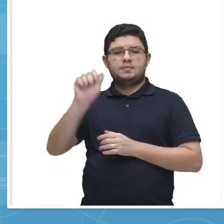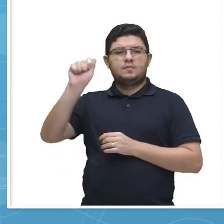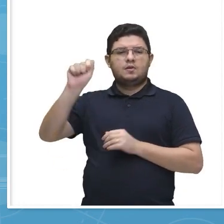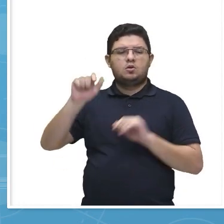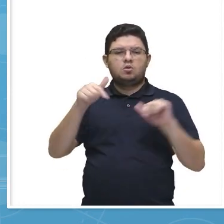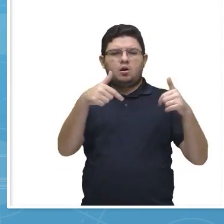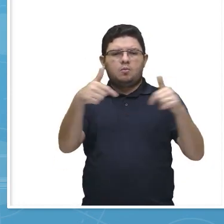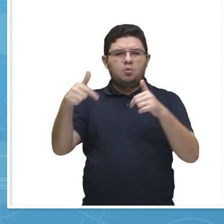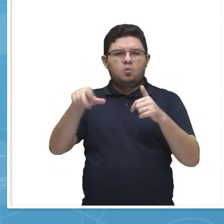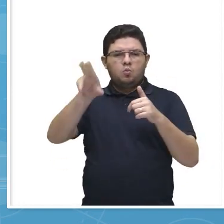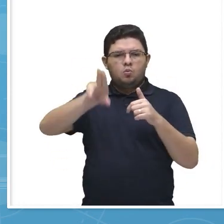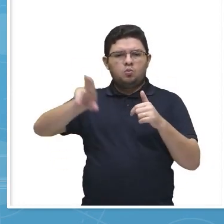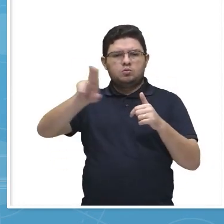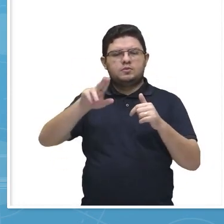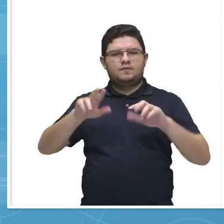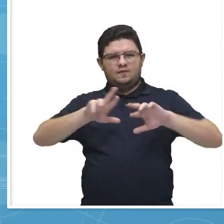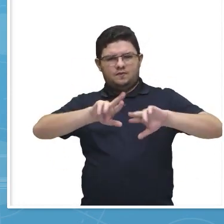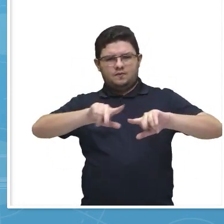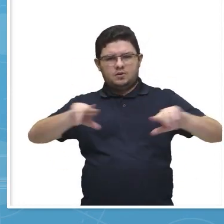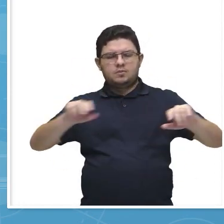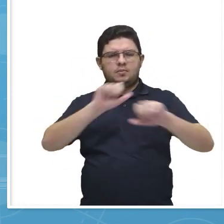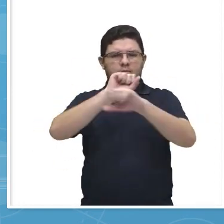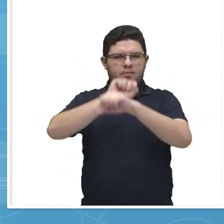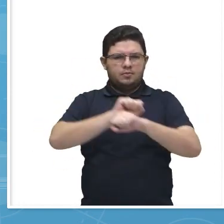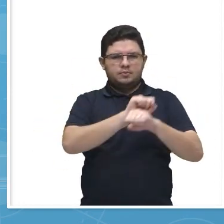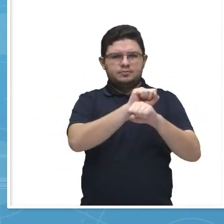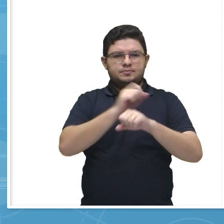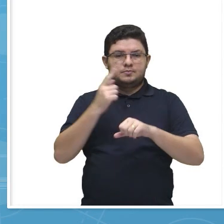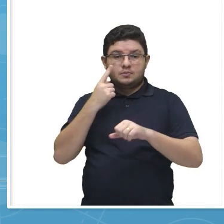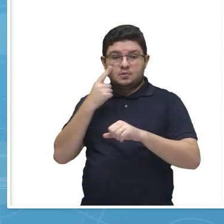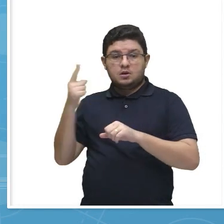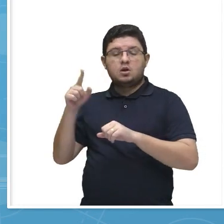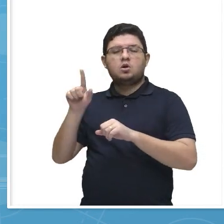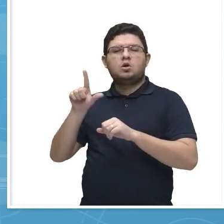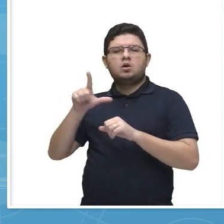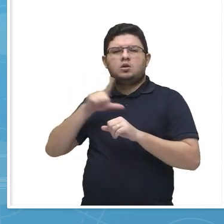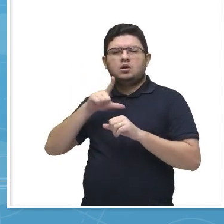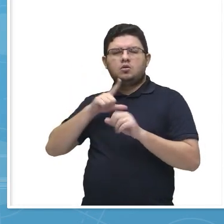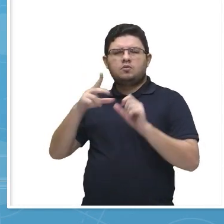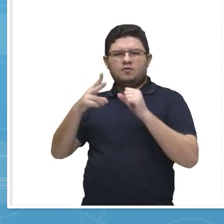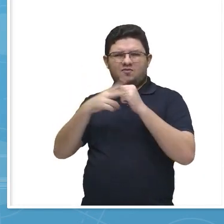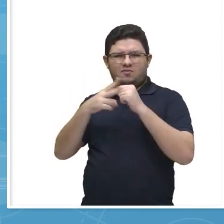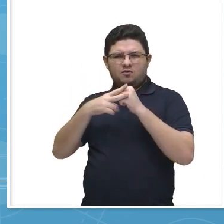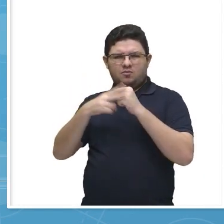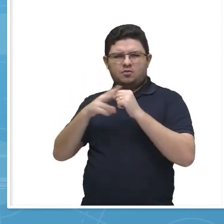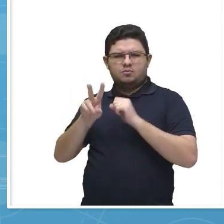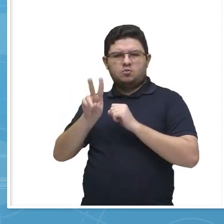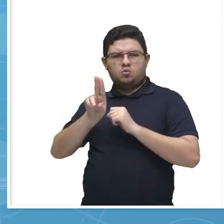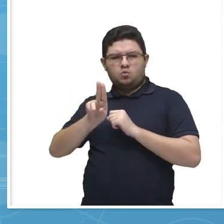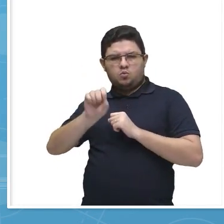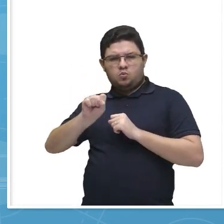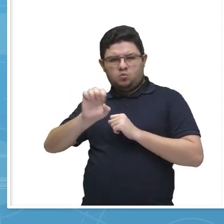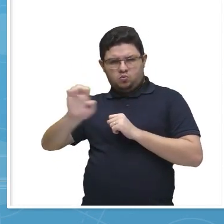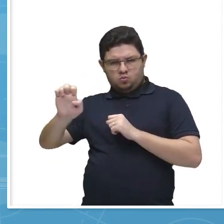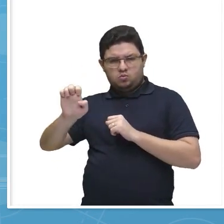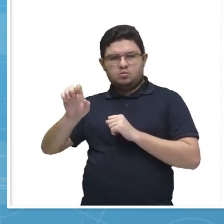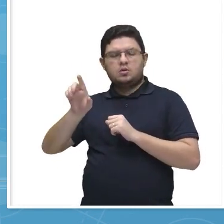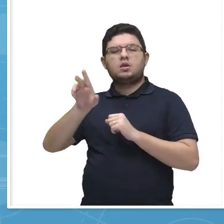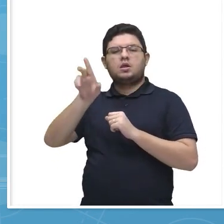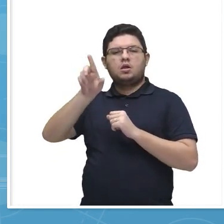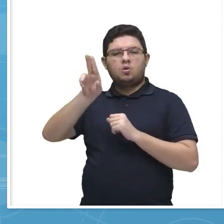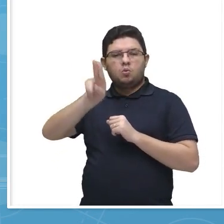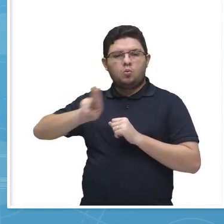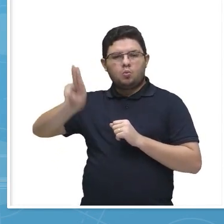tenho aqui predicado. Qual é o verbo? Verbo usar. Expressa ação? Sim. Então, percebo que eu tenho aqui